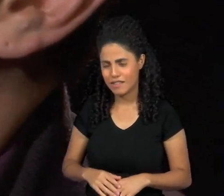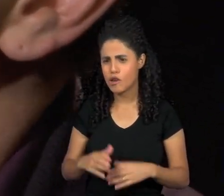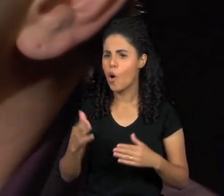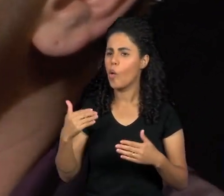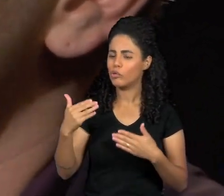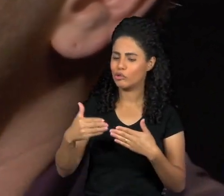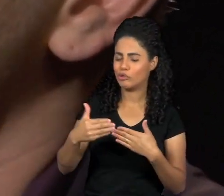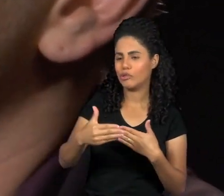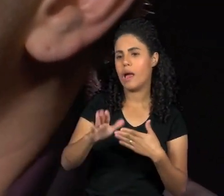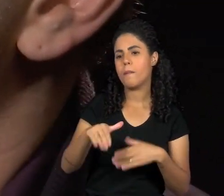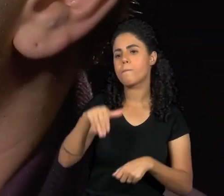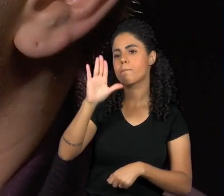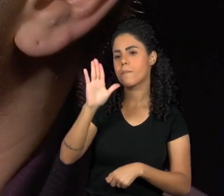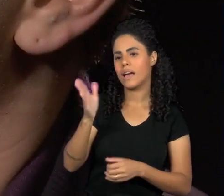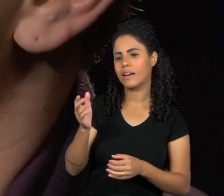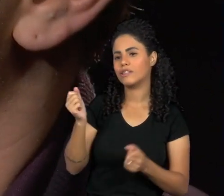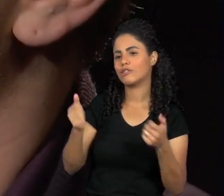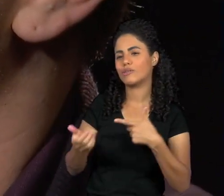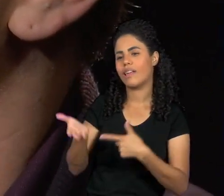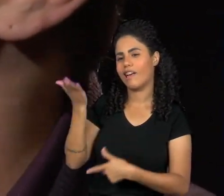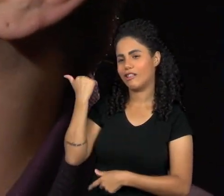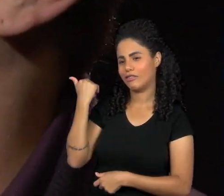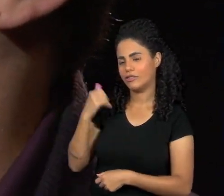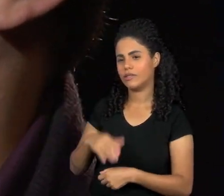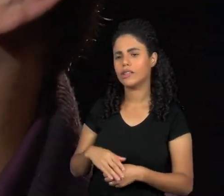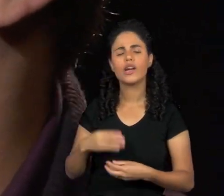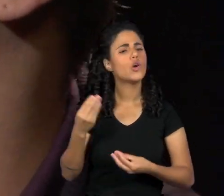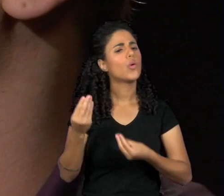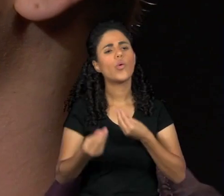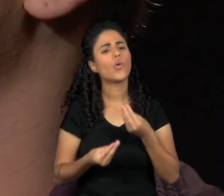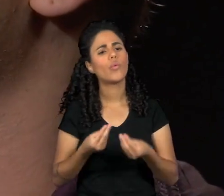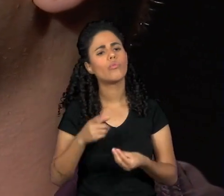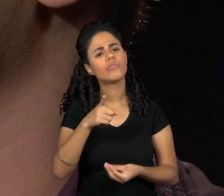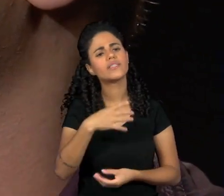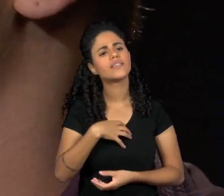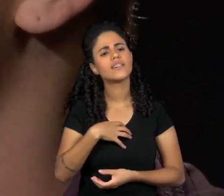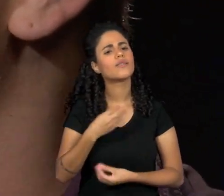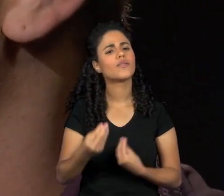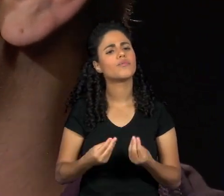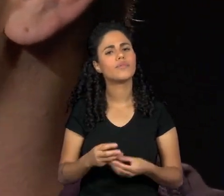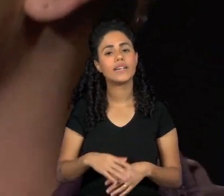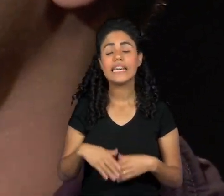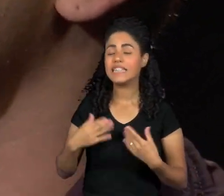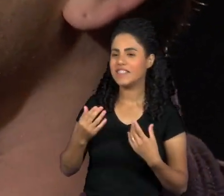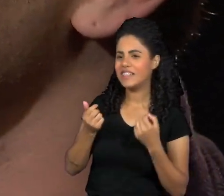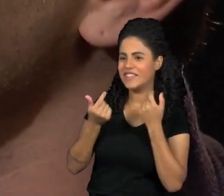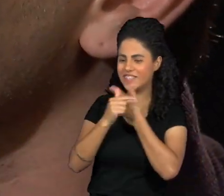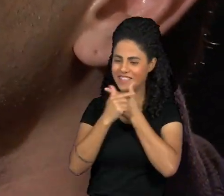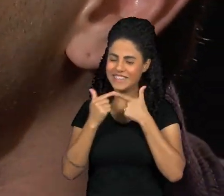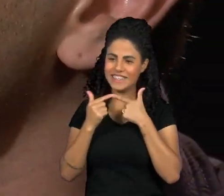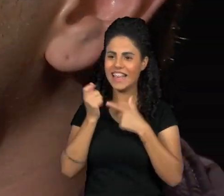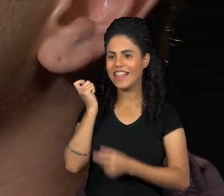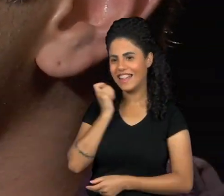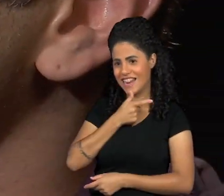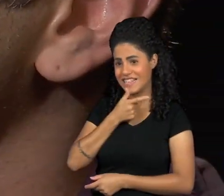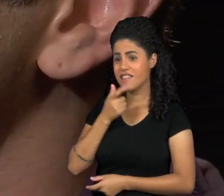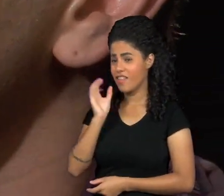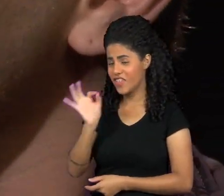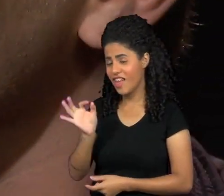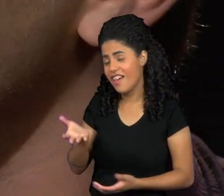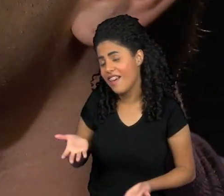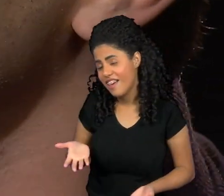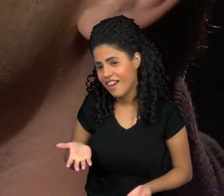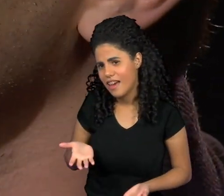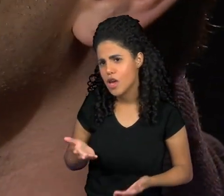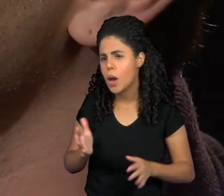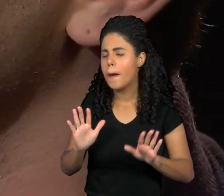mais frequência do que antes. Como que você lida? Eu acho divertido, né? É interessante, é engraçado.